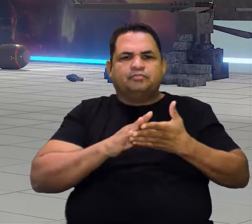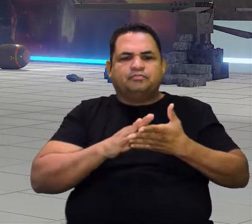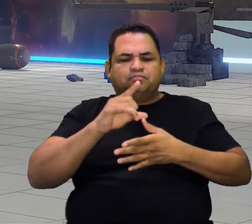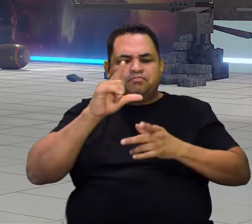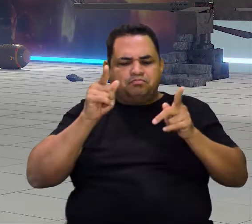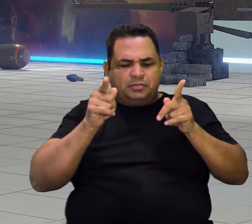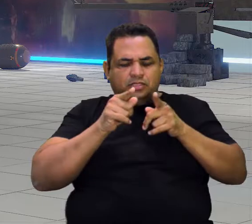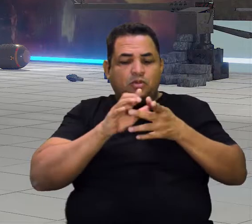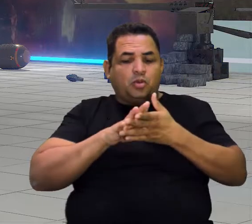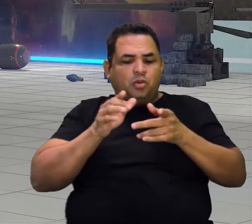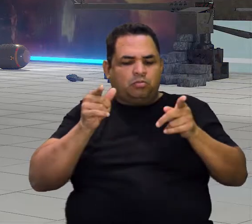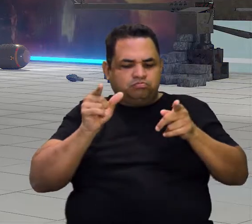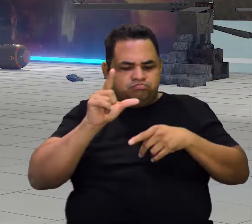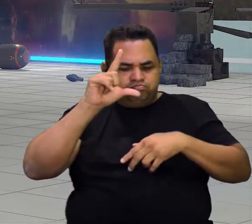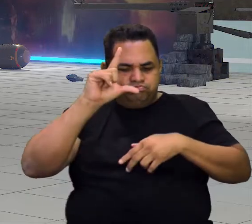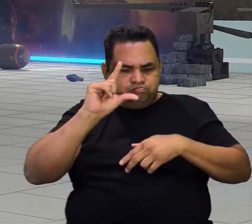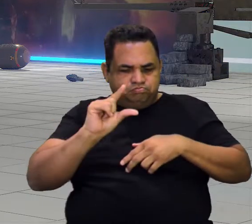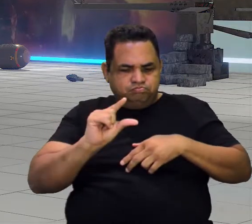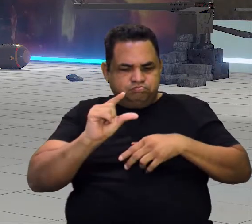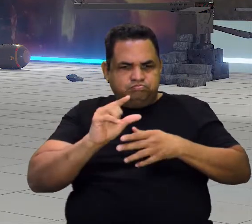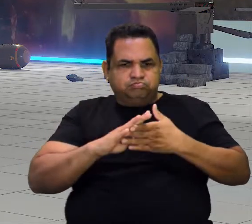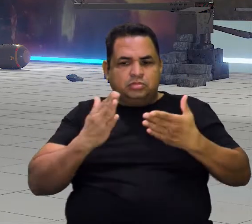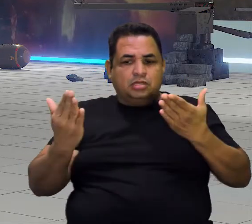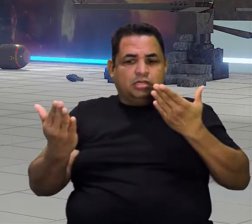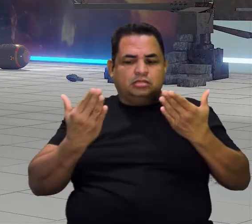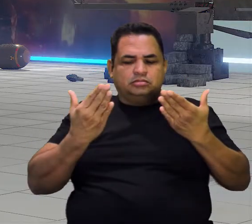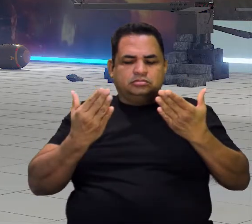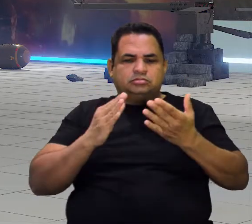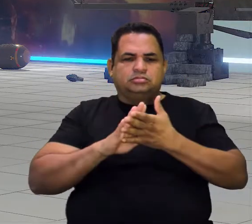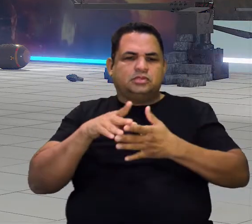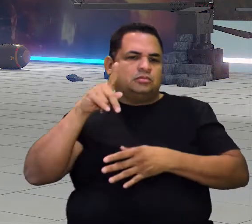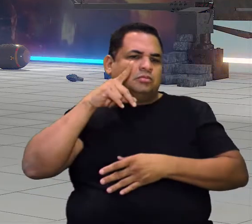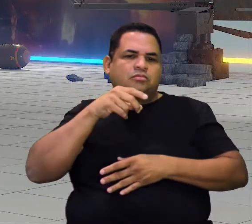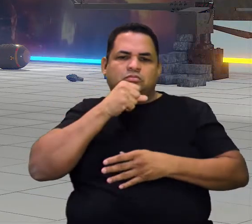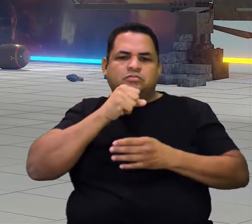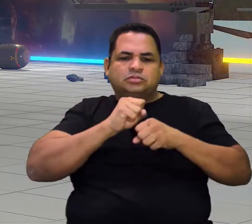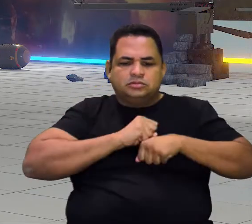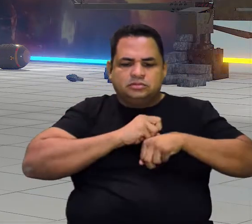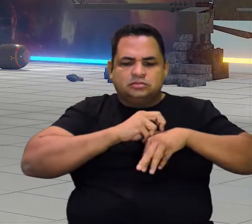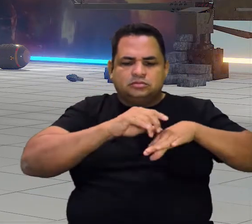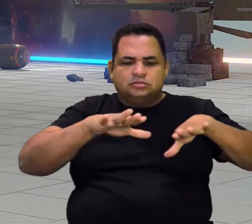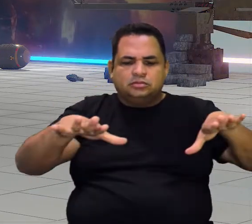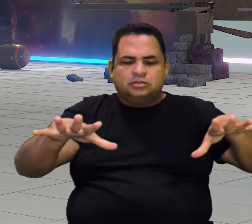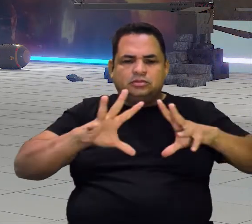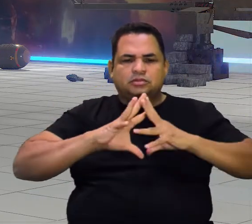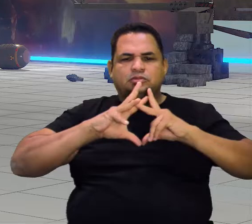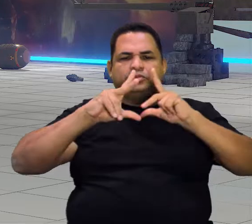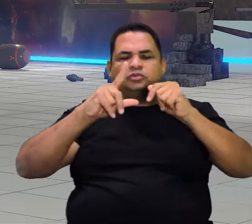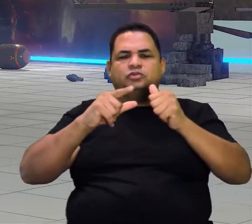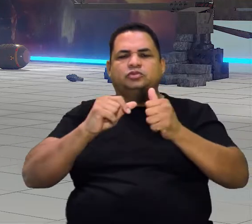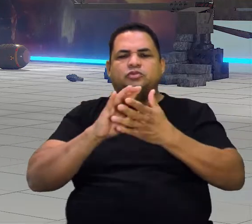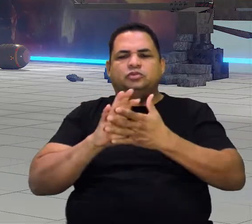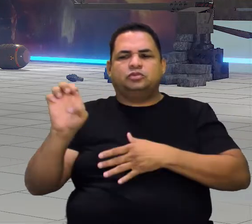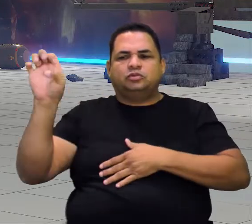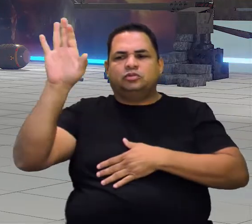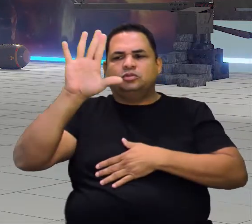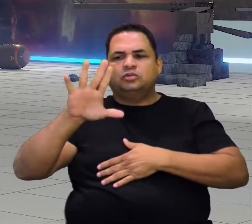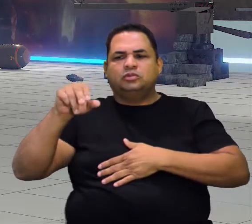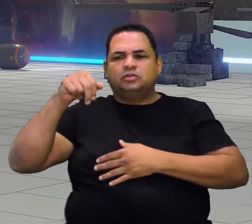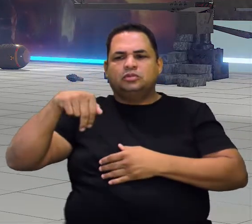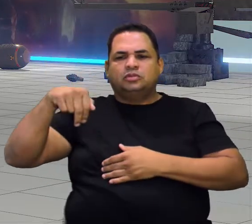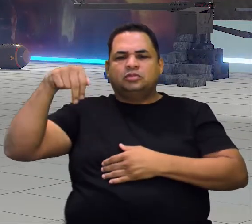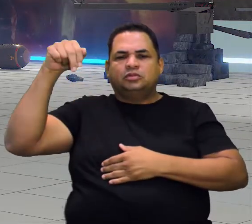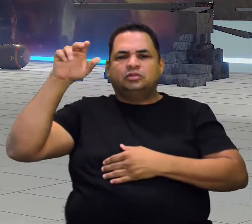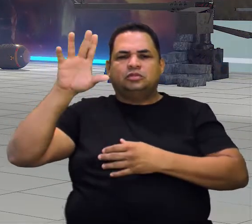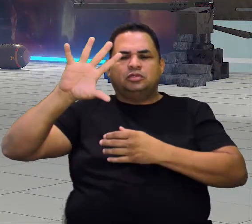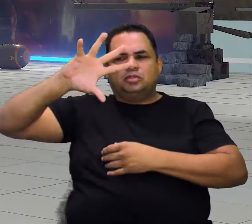Velho, e se expande por quase toda a Europa. Se expande pelo norte da África,